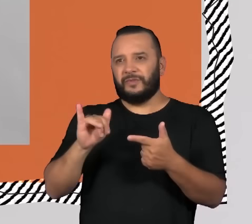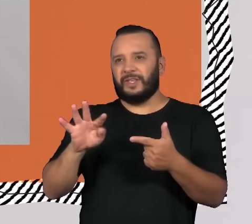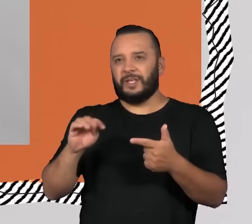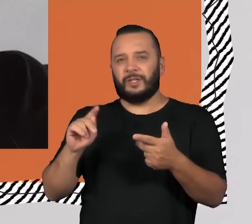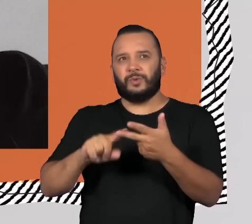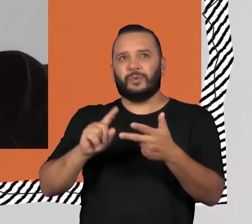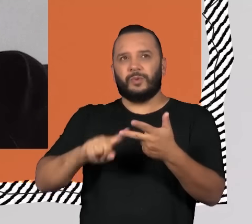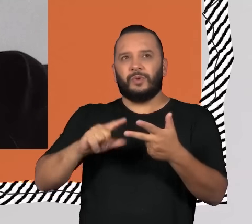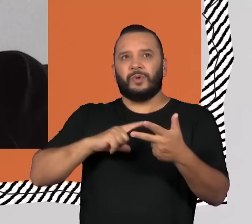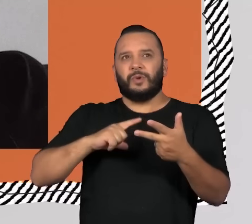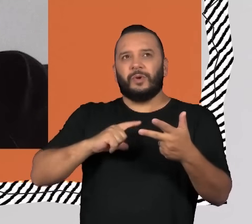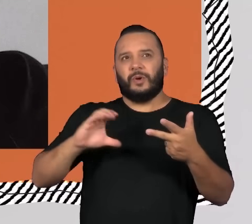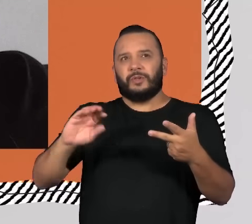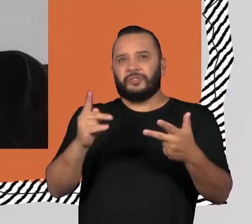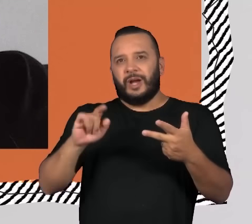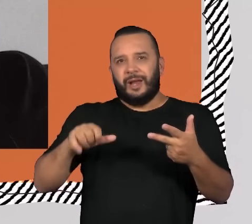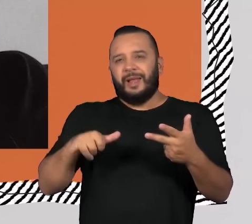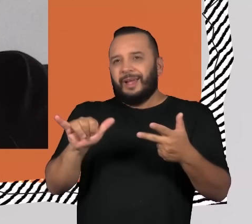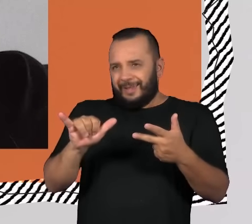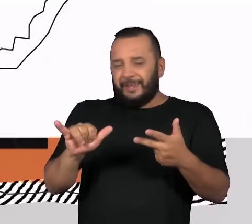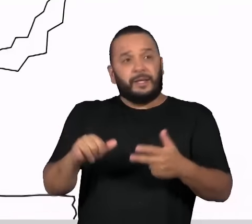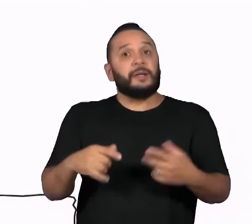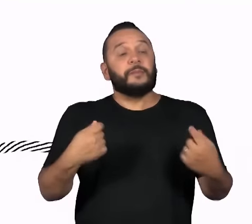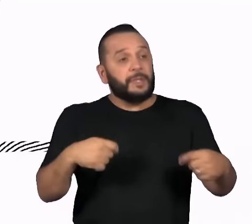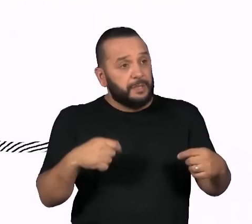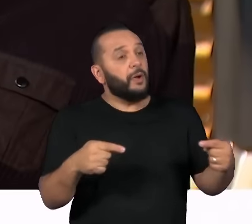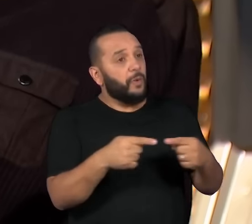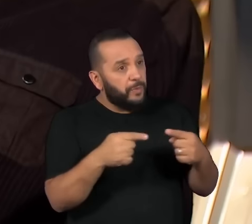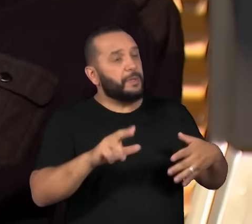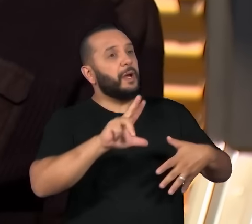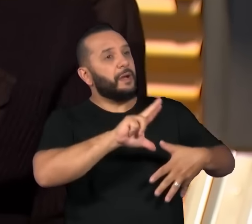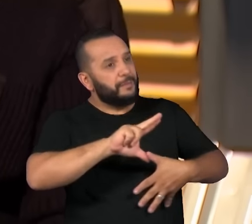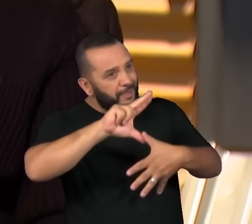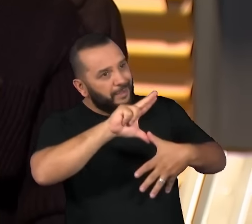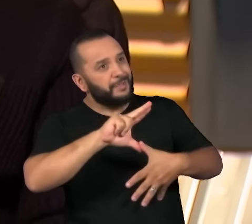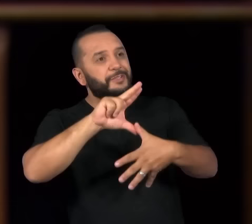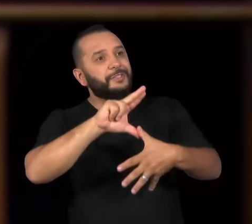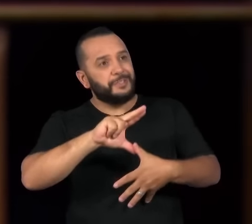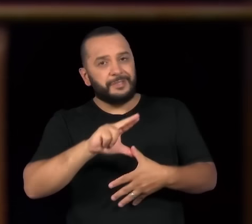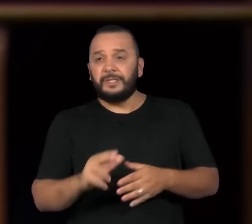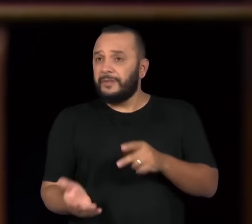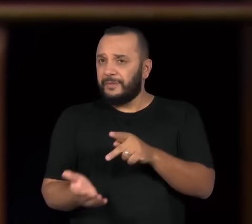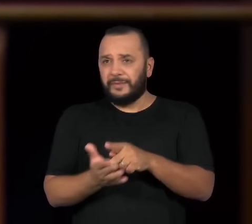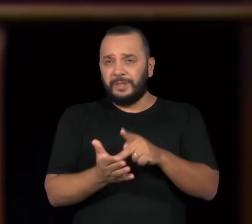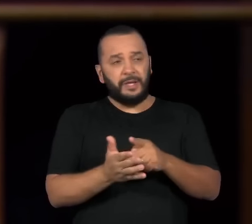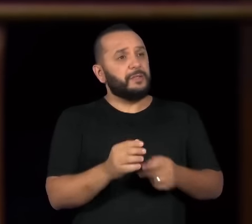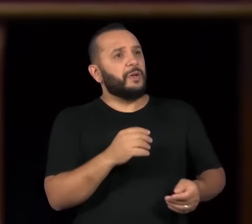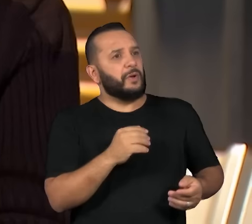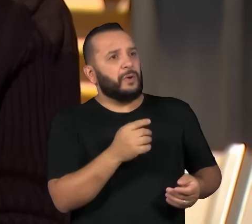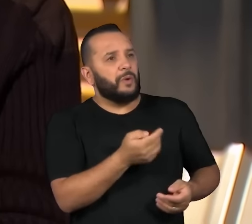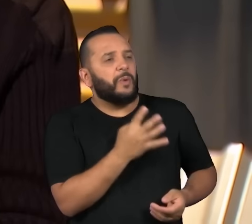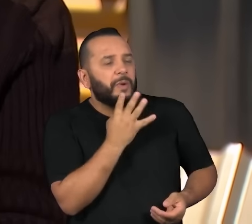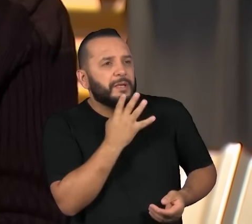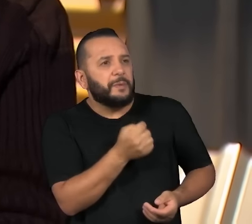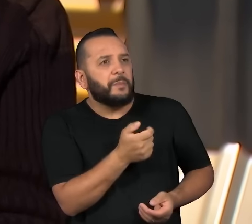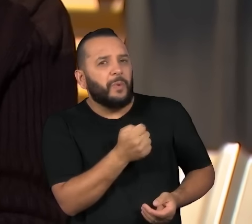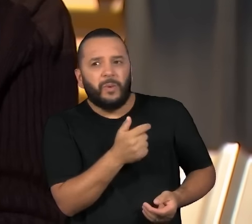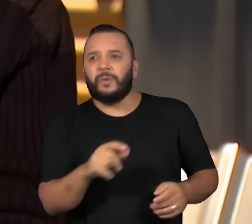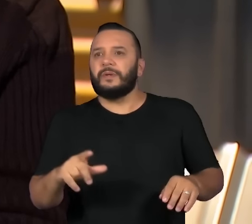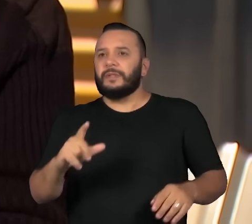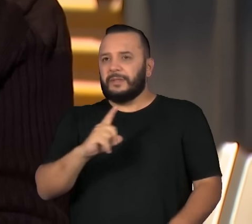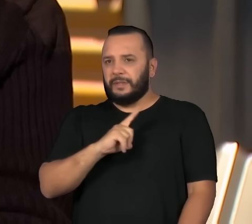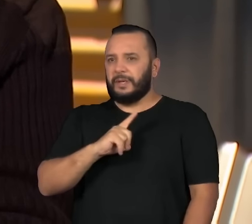Garcia e regravaram o Capital. Temos que cruzar mais com essa América Pô, mas a Latina, gente né, André? Exato, meu. Conhecemos muito pouco, somos muito A gente ignorantes. tem, o Quadra fala,